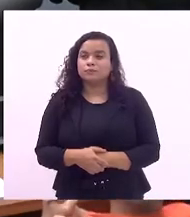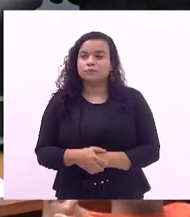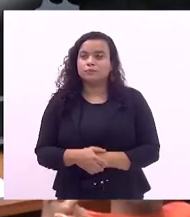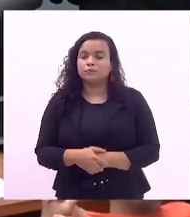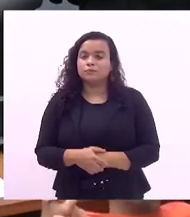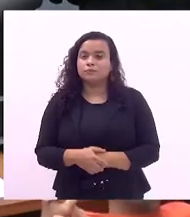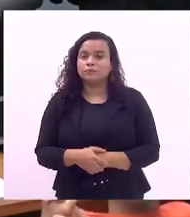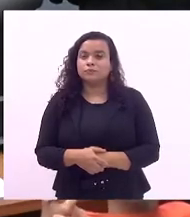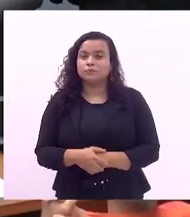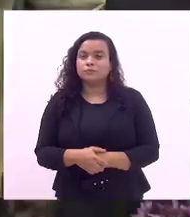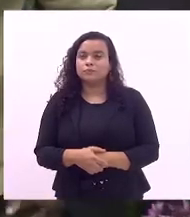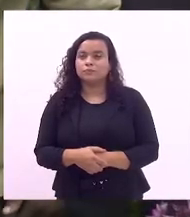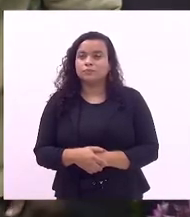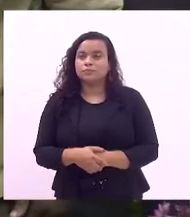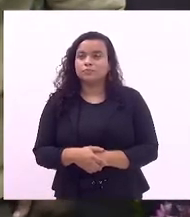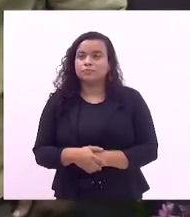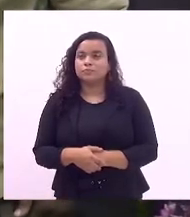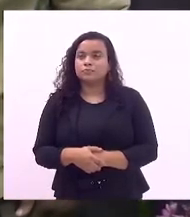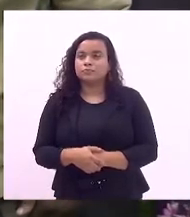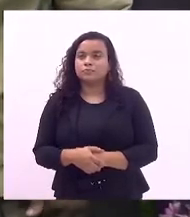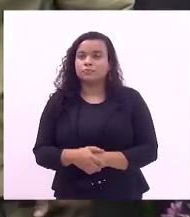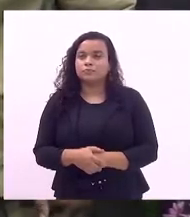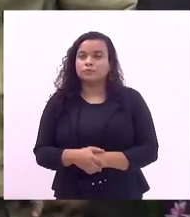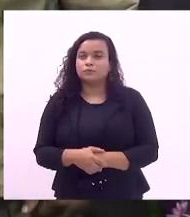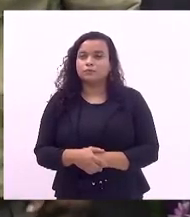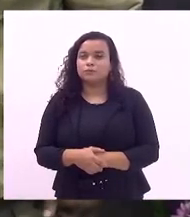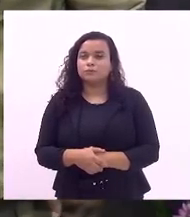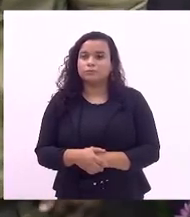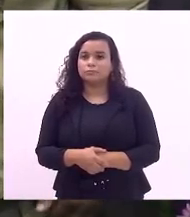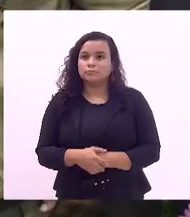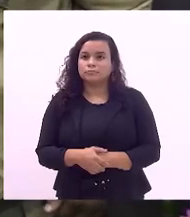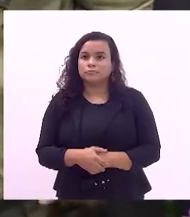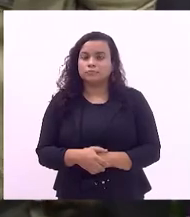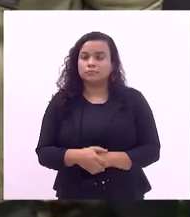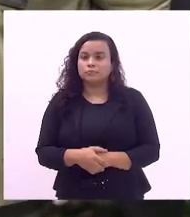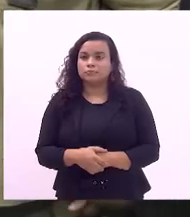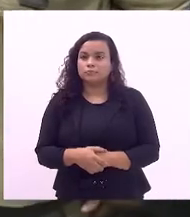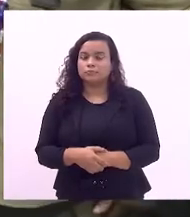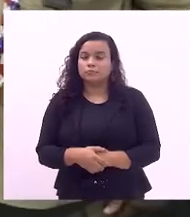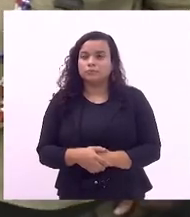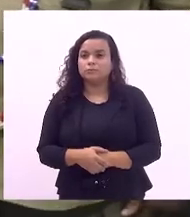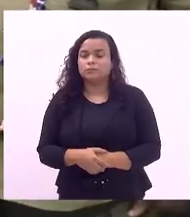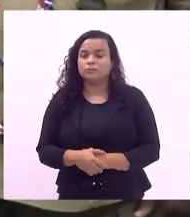e ela tem que dizer obrigado